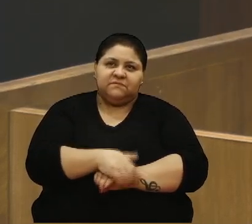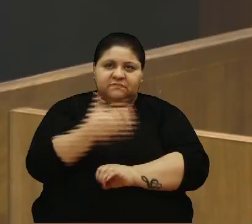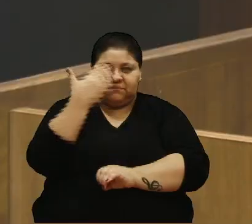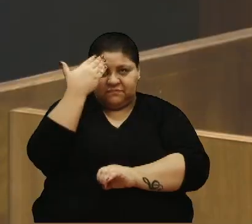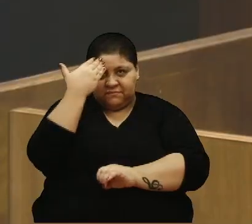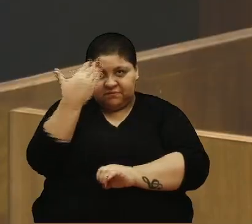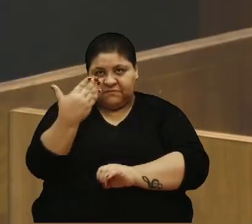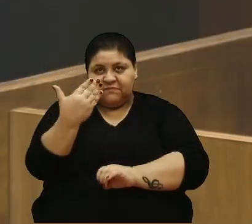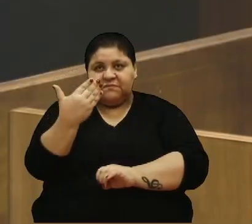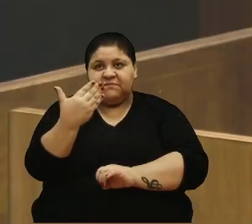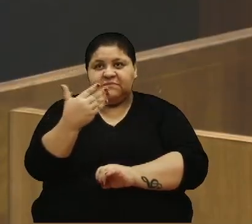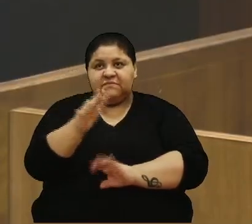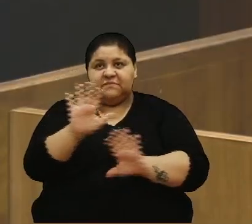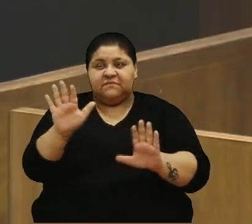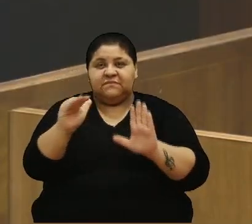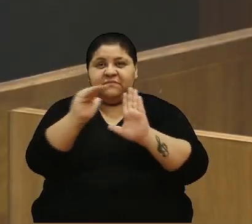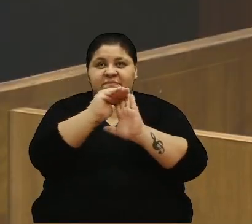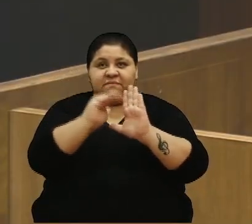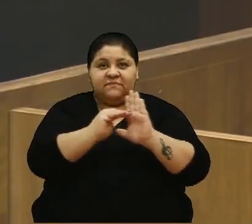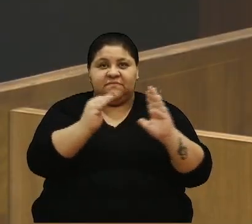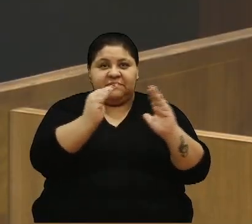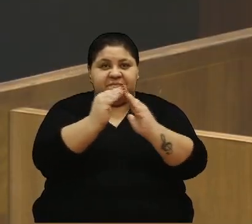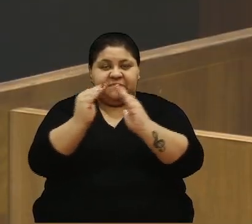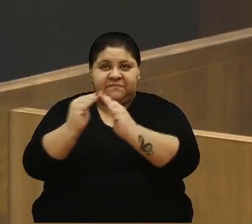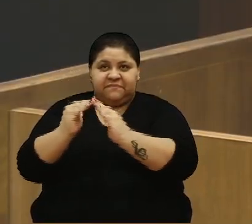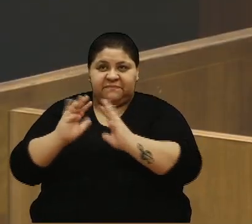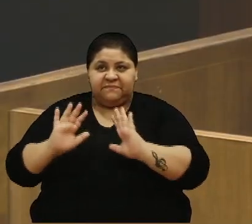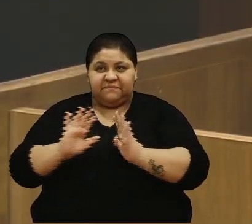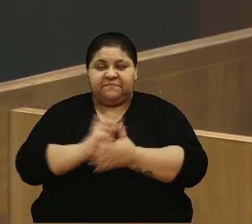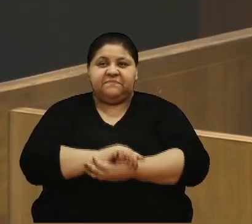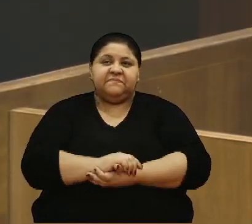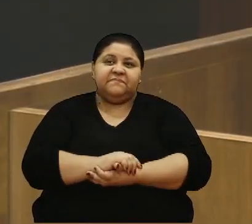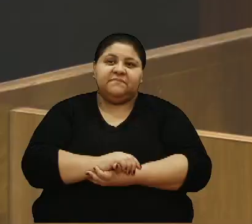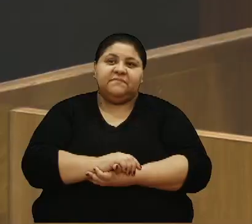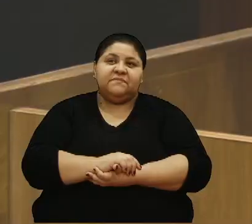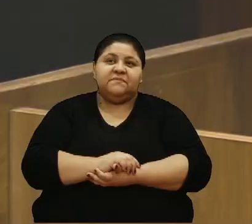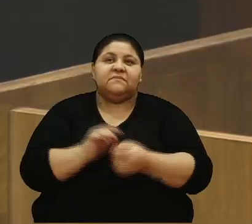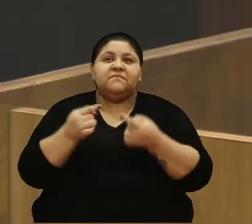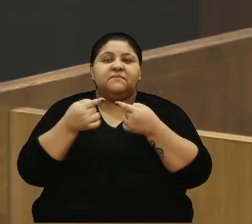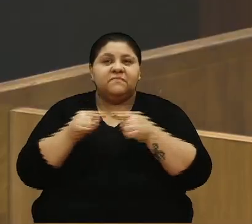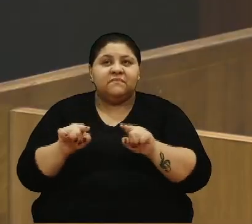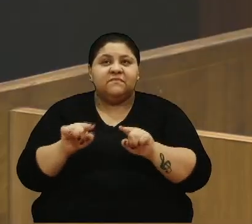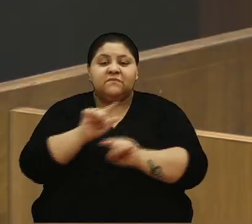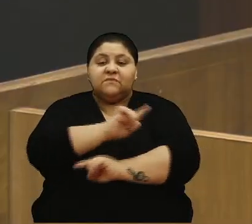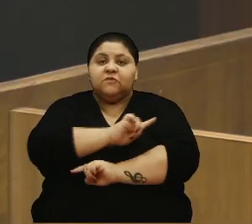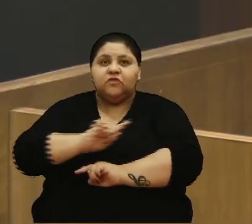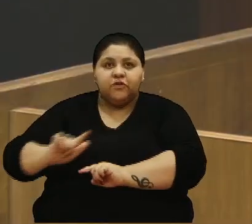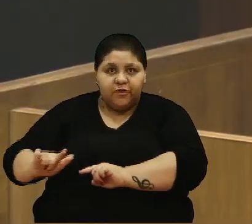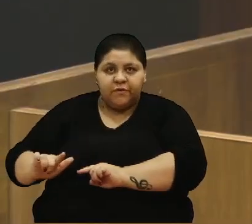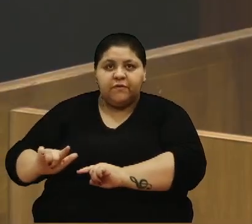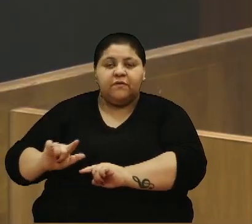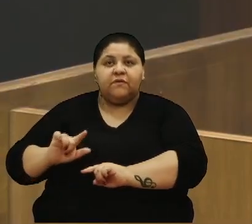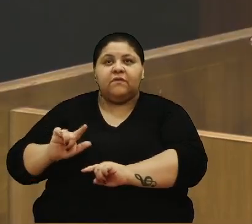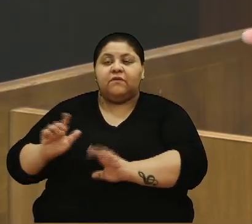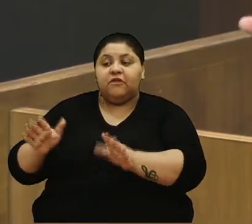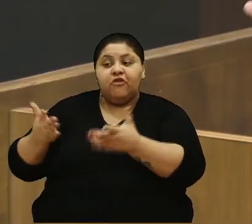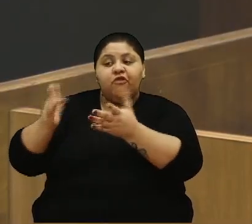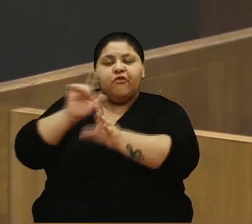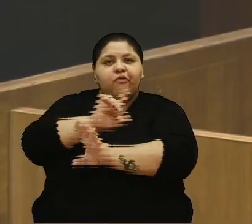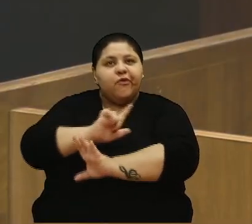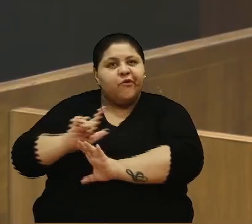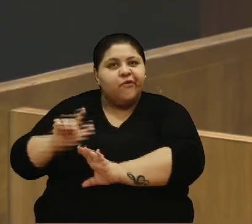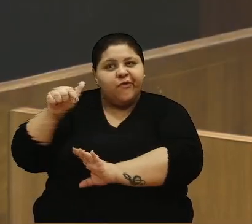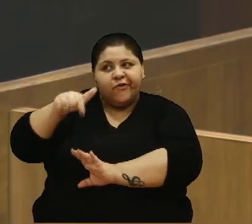Obrigado. Mais visto como o programa da habitação, mais visto. Mas é a questão do governo ainda. Eu quis exaltar o governo